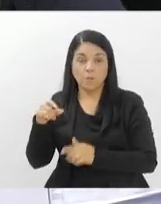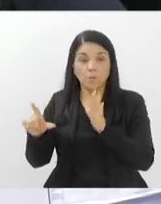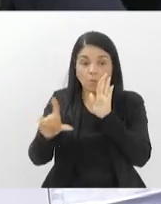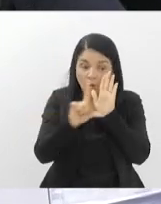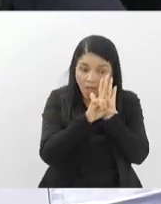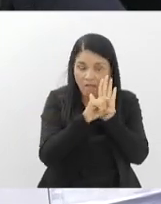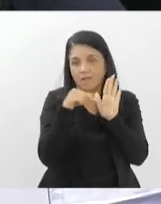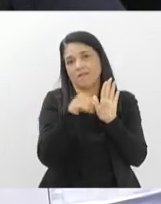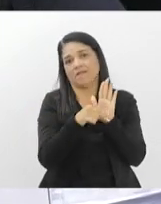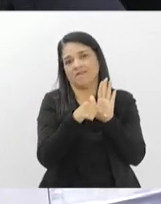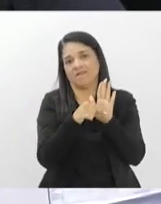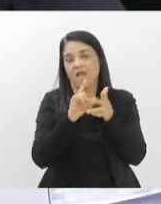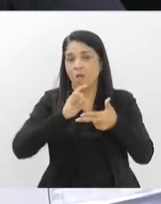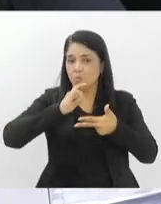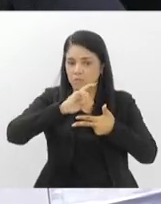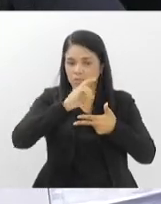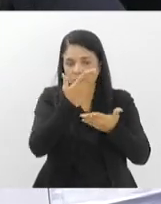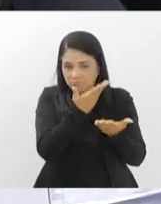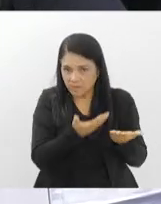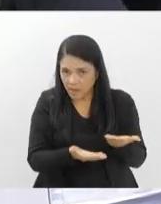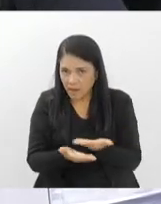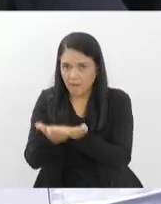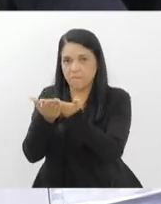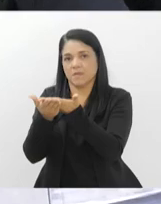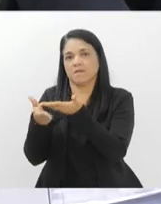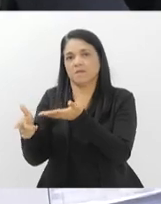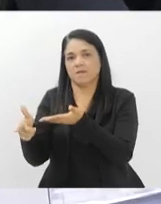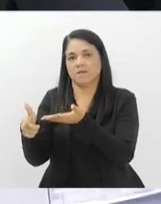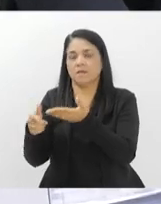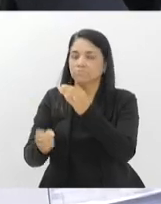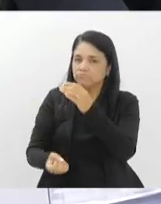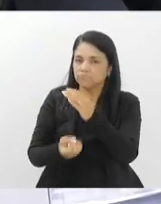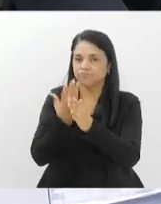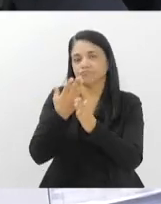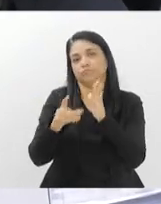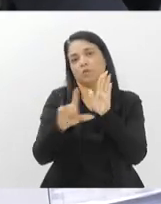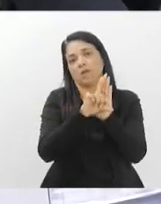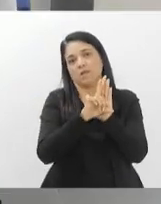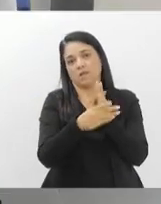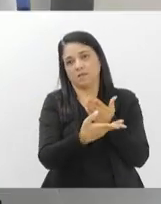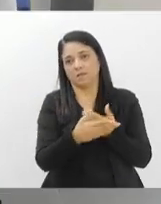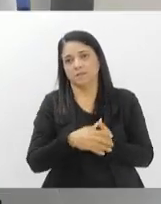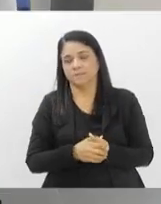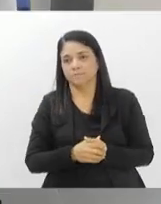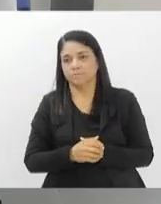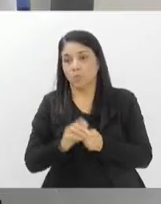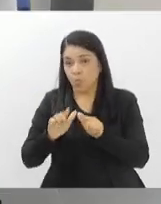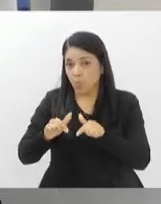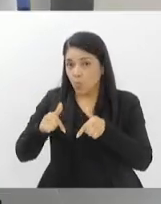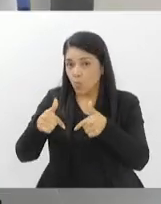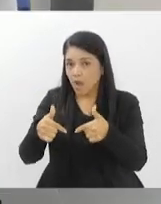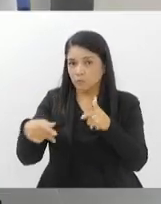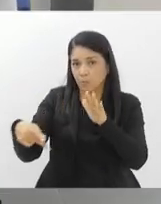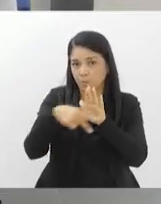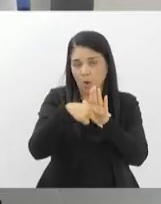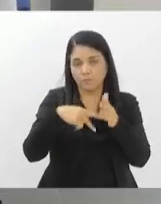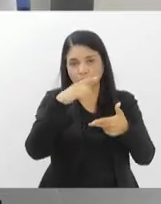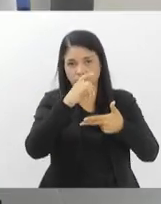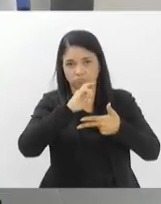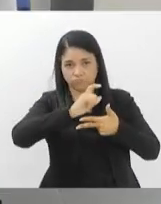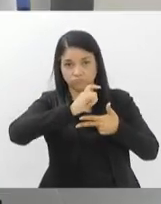deputado, lei. Deputado porque aí o executivo encaminha isso a efetiva criação por lei. Ato próprio do executivo é decreto